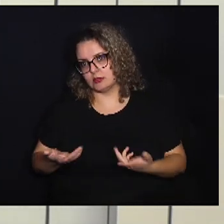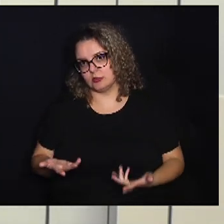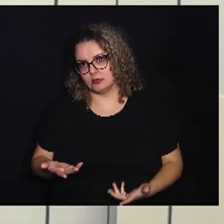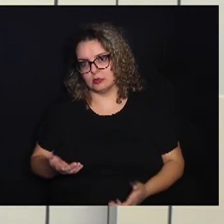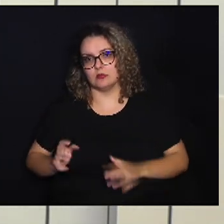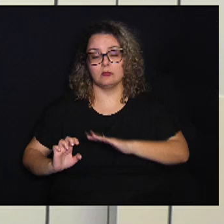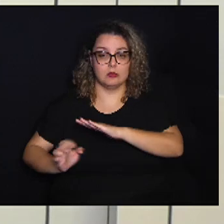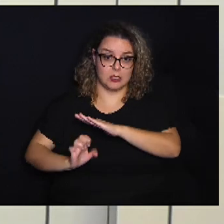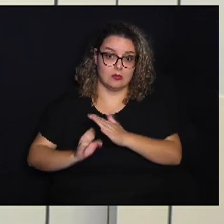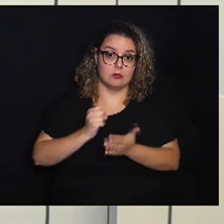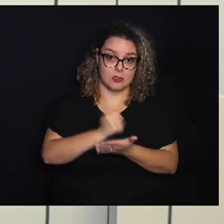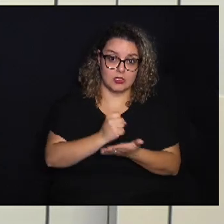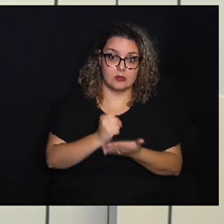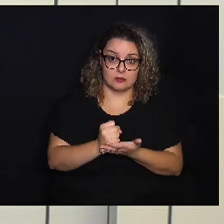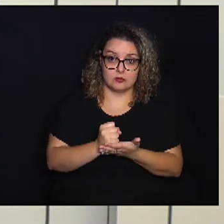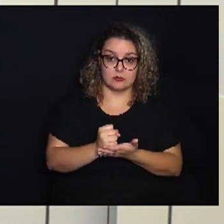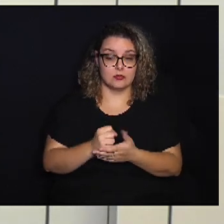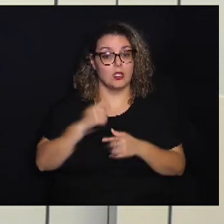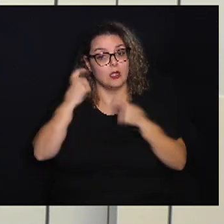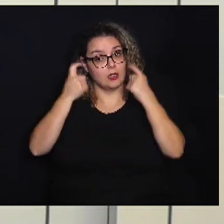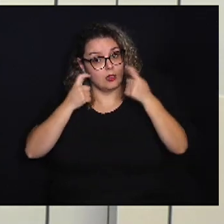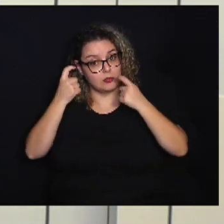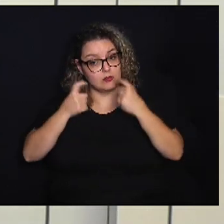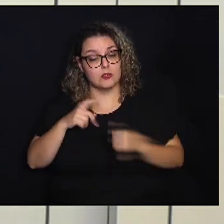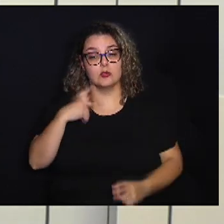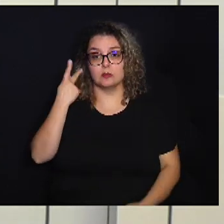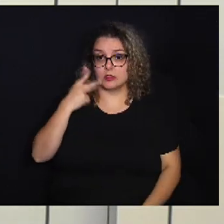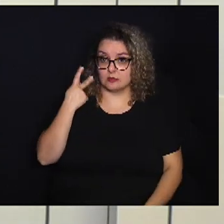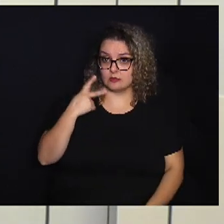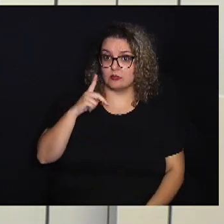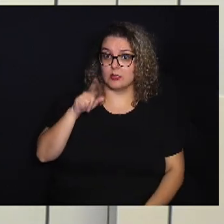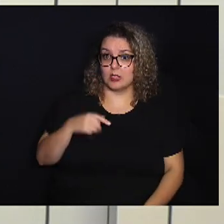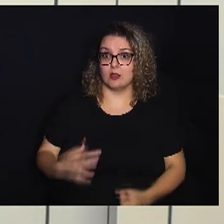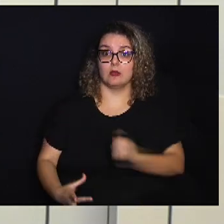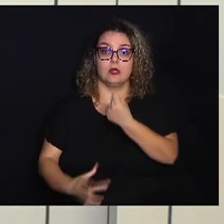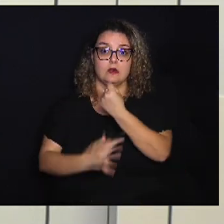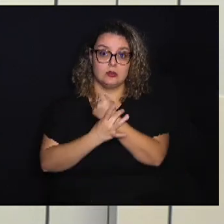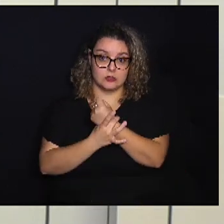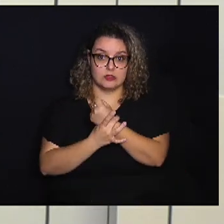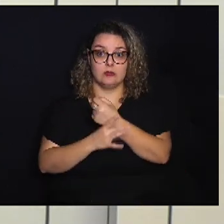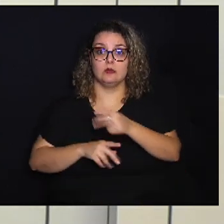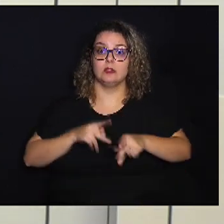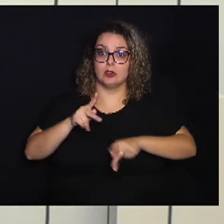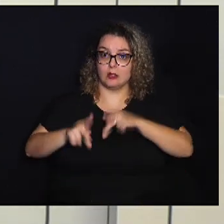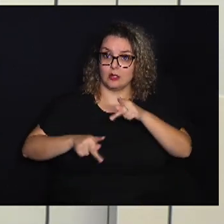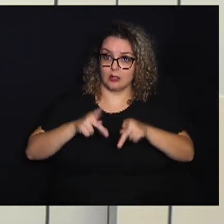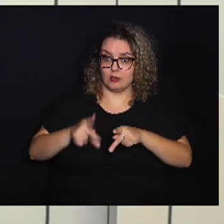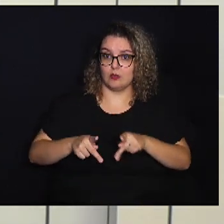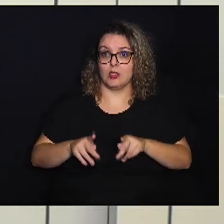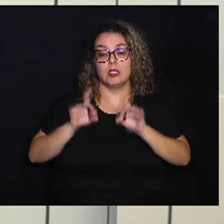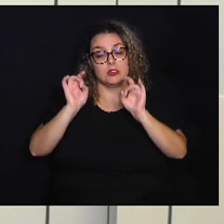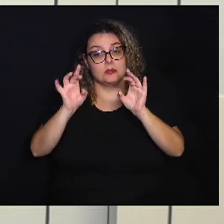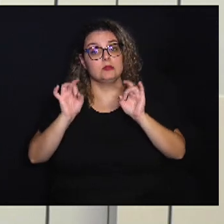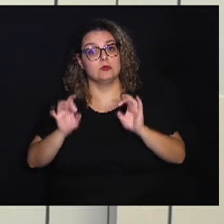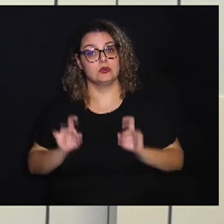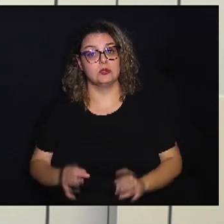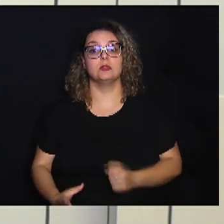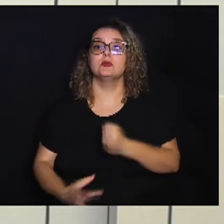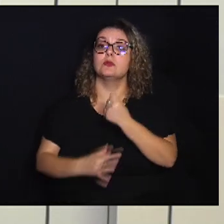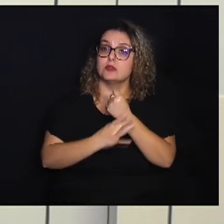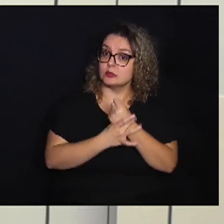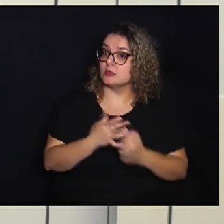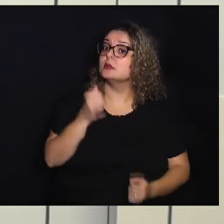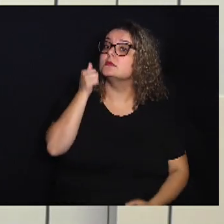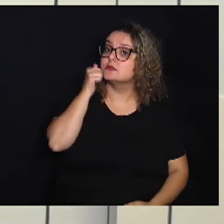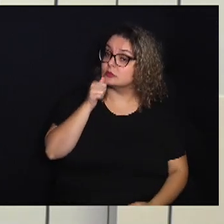empresa contratada. A preocupação da vereadora é com a segurança da população, especialmente com a segurança das